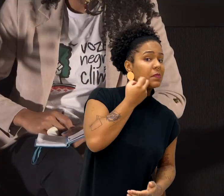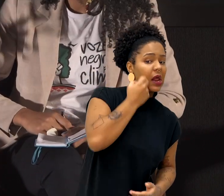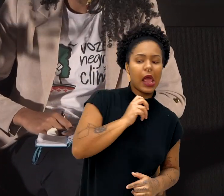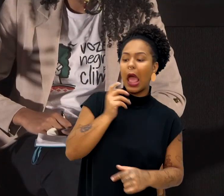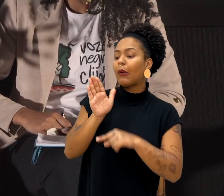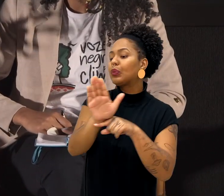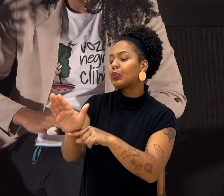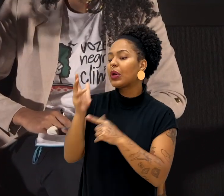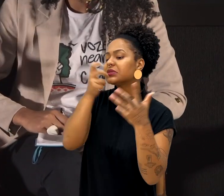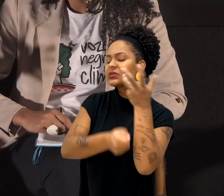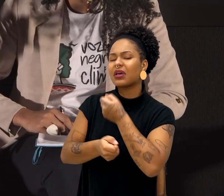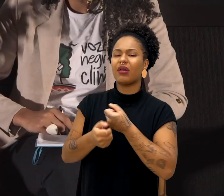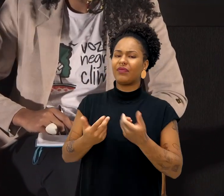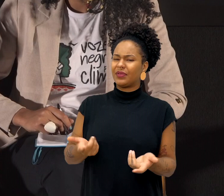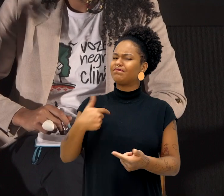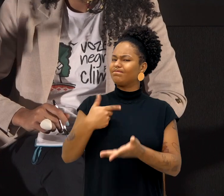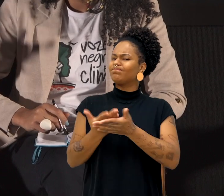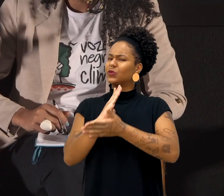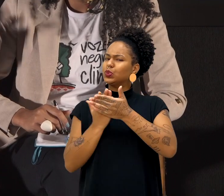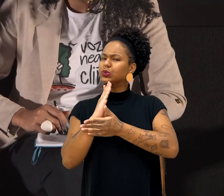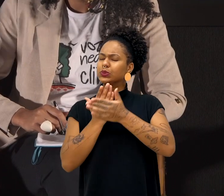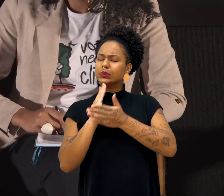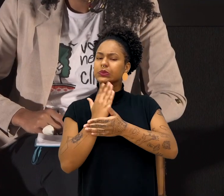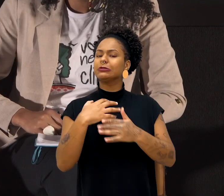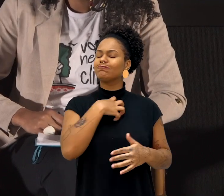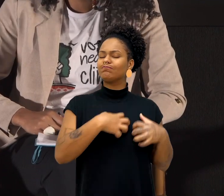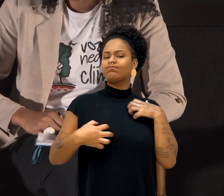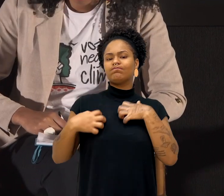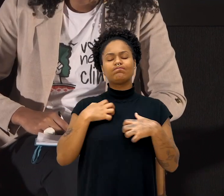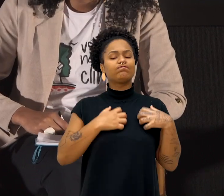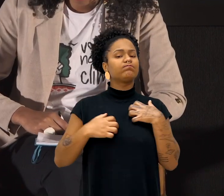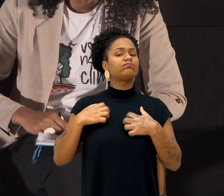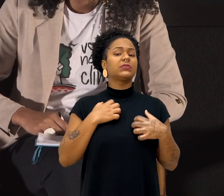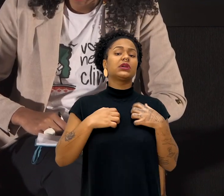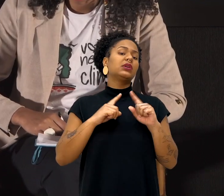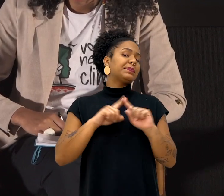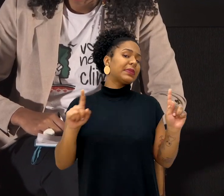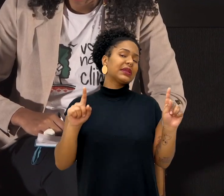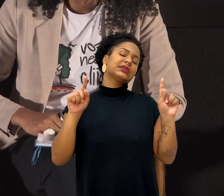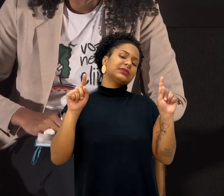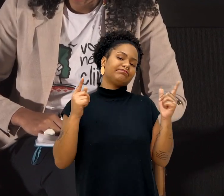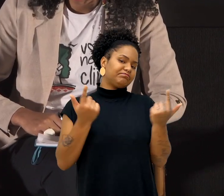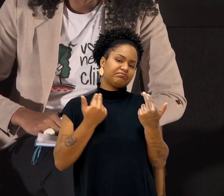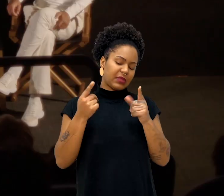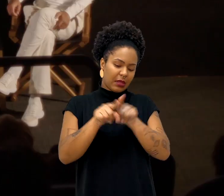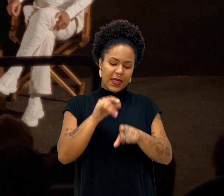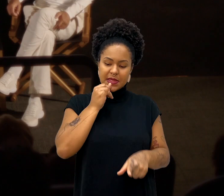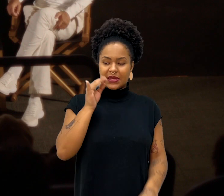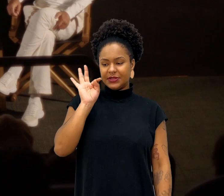filme pessoas negras morrendo, pessoas brancas salvando. E isso me incomodou bastante, né?